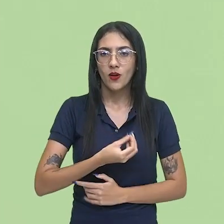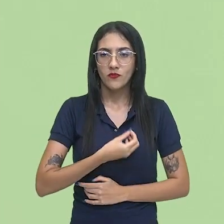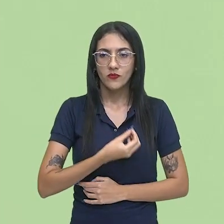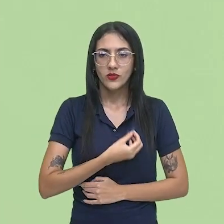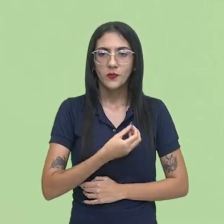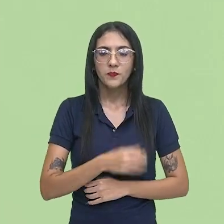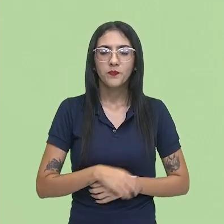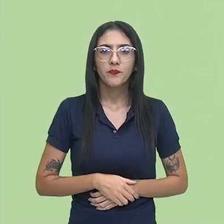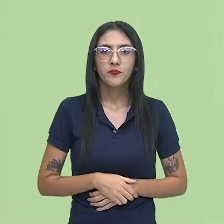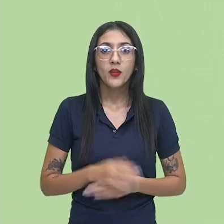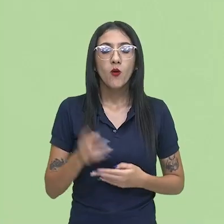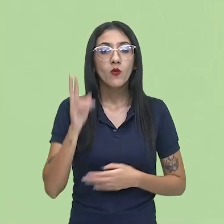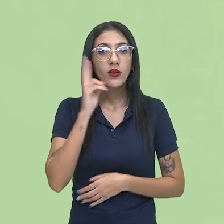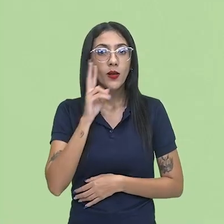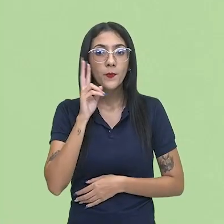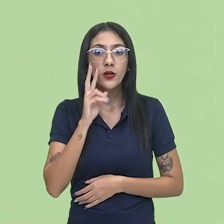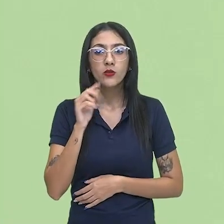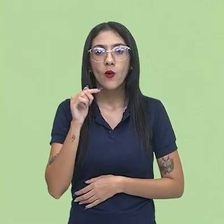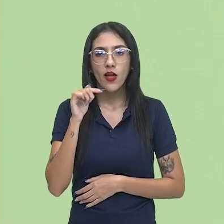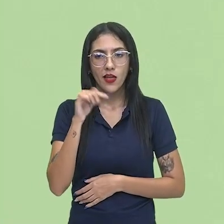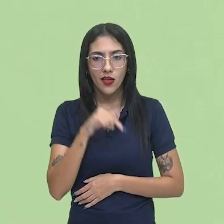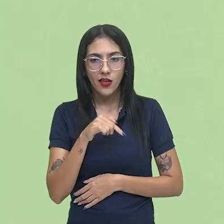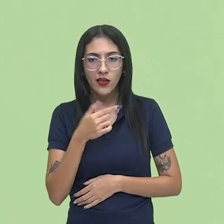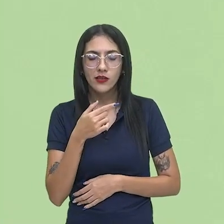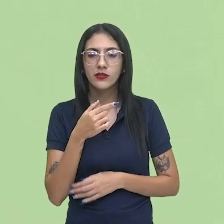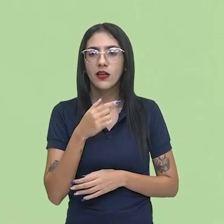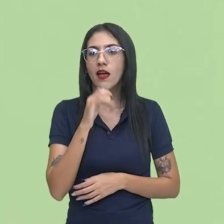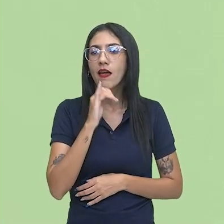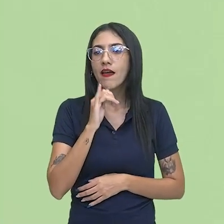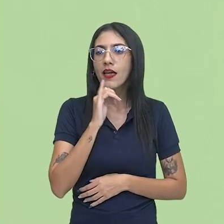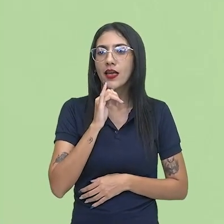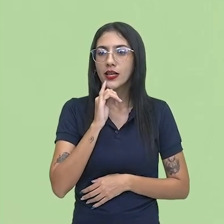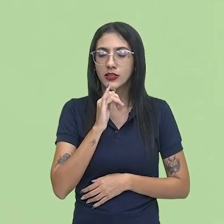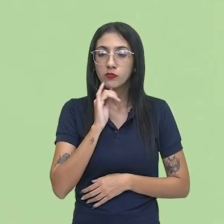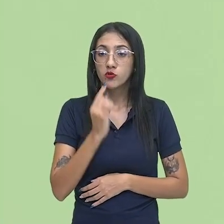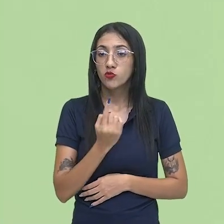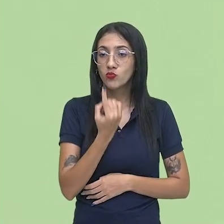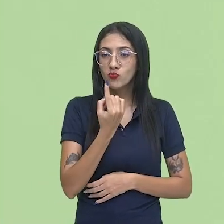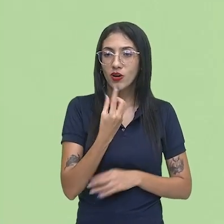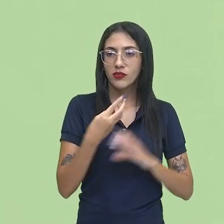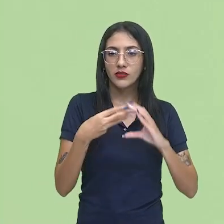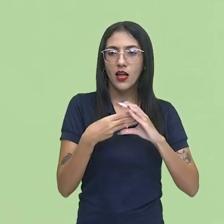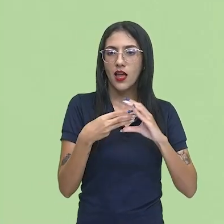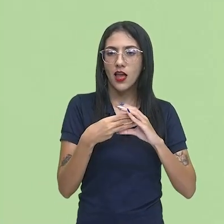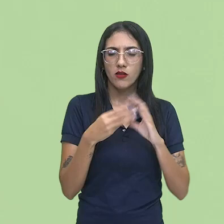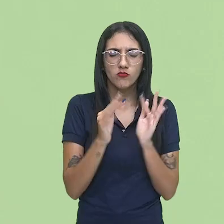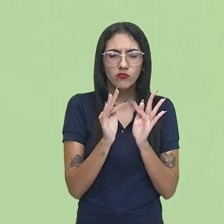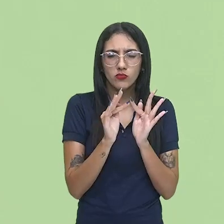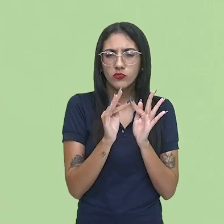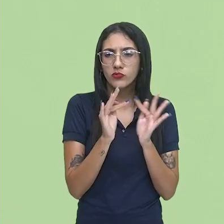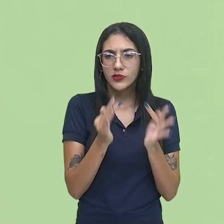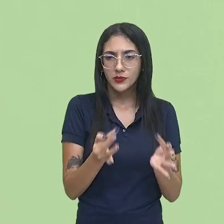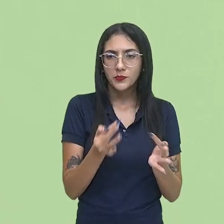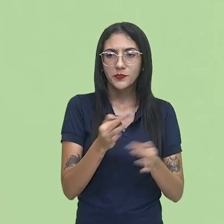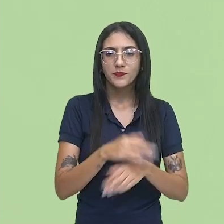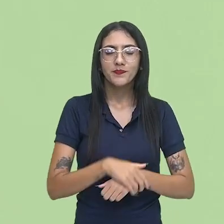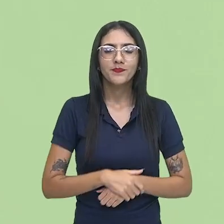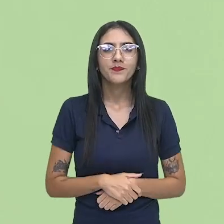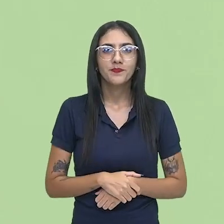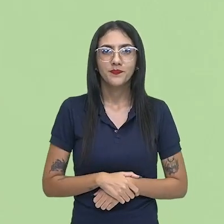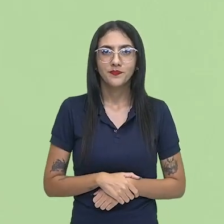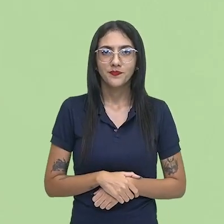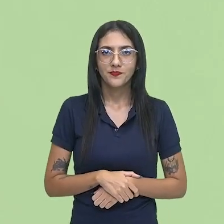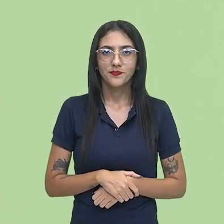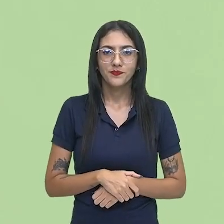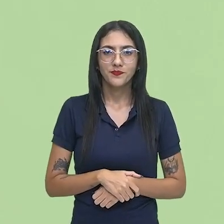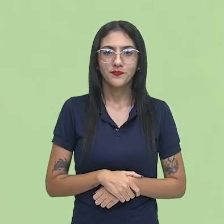que a gente usa como exemplo aí indivíduos unicelulares, né? Indivíduos extremamente simples. E vamos falar um